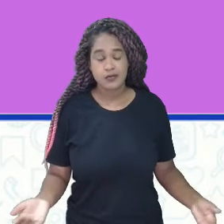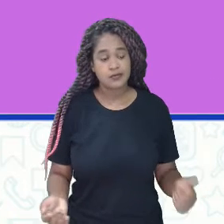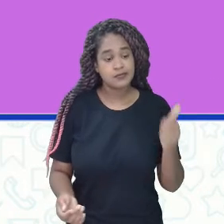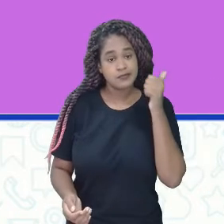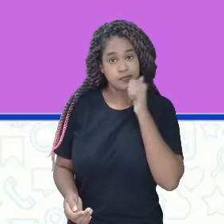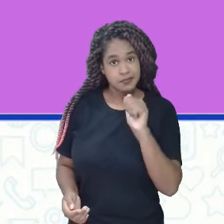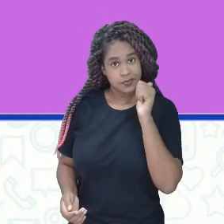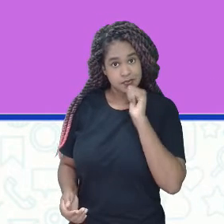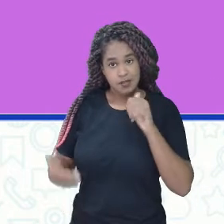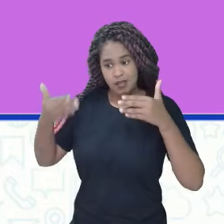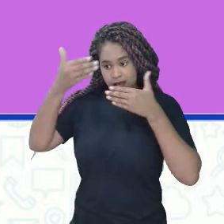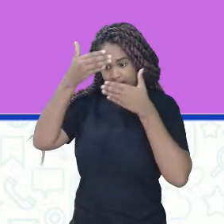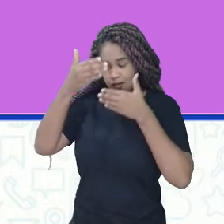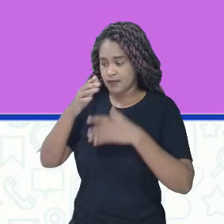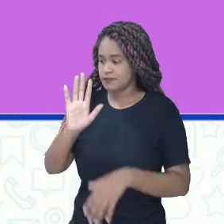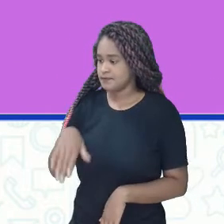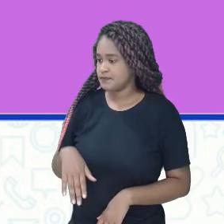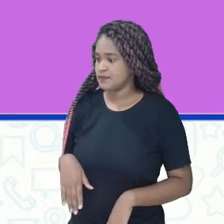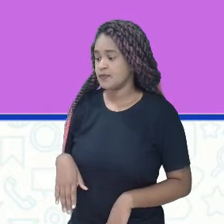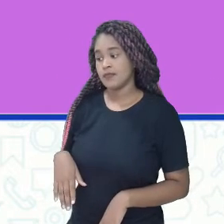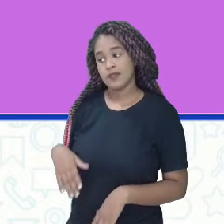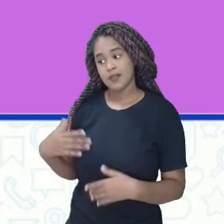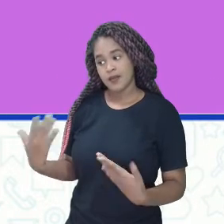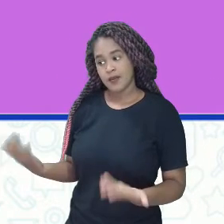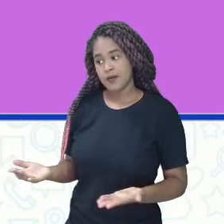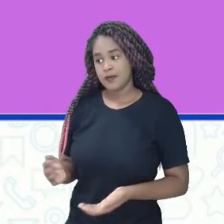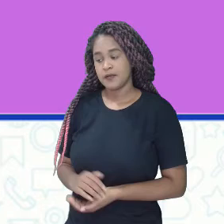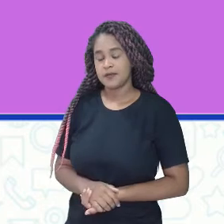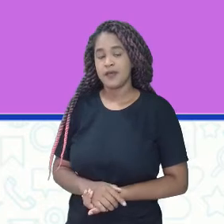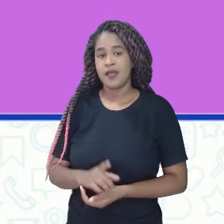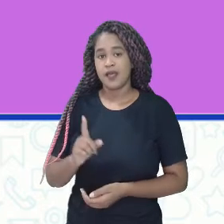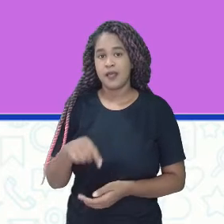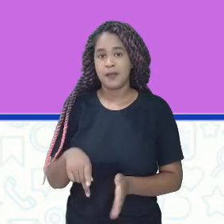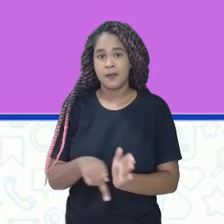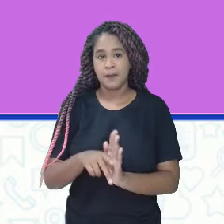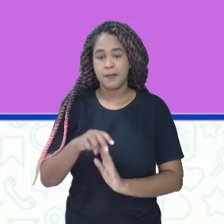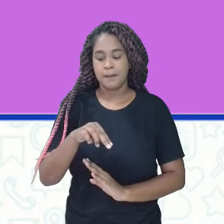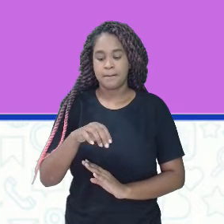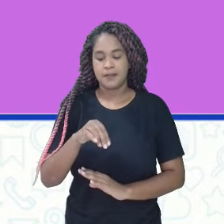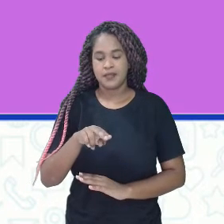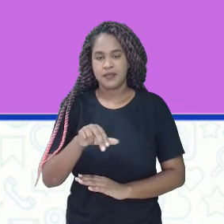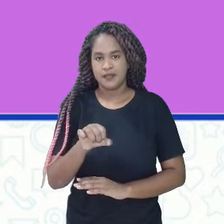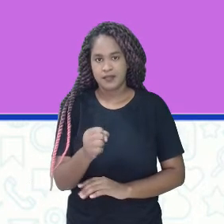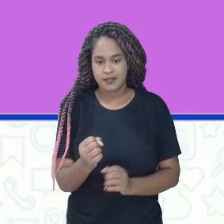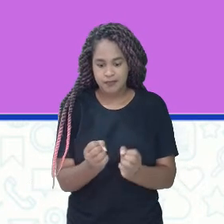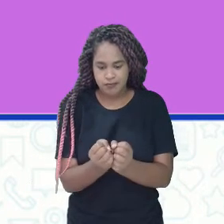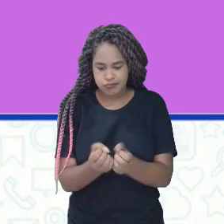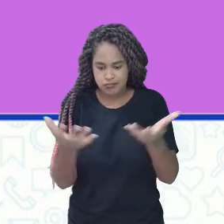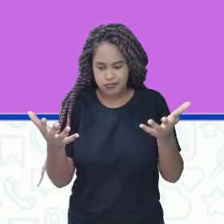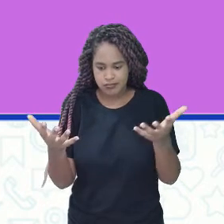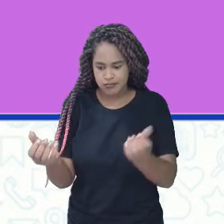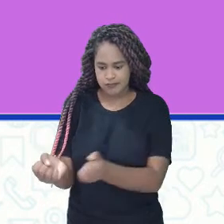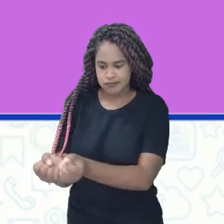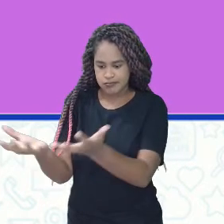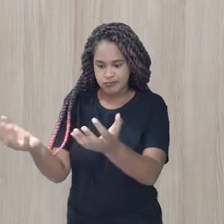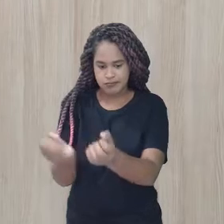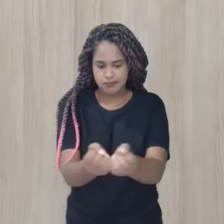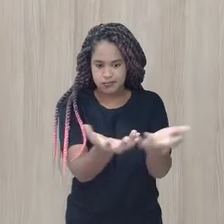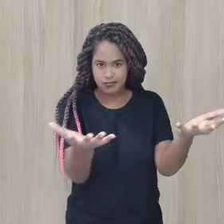mulher afegã respondeu: Minas terrestres. E aí, vocês entenderam esse